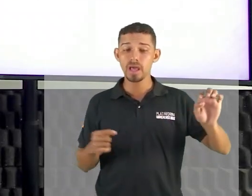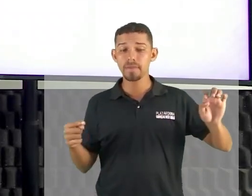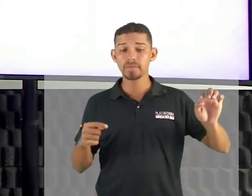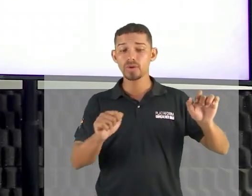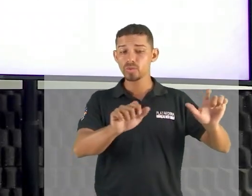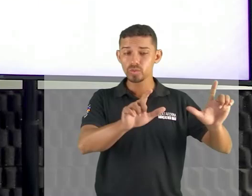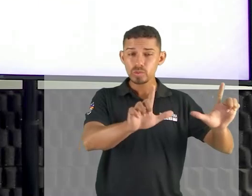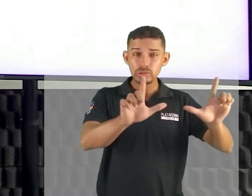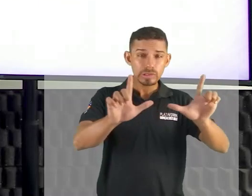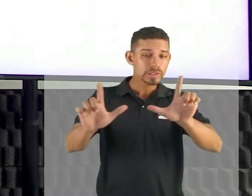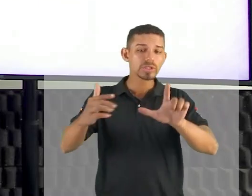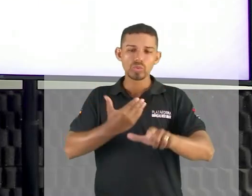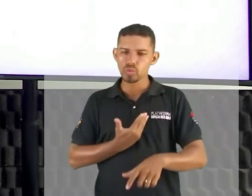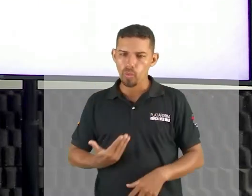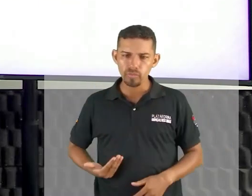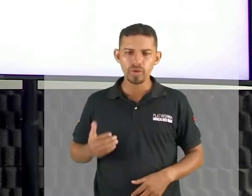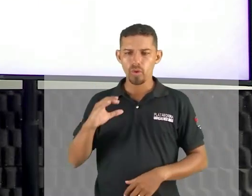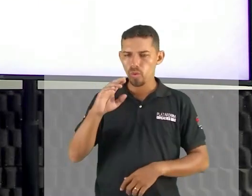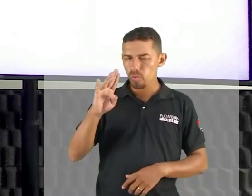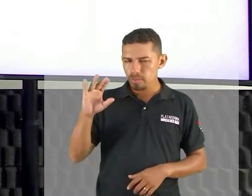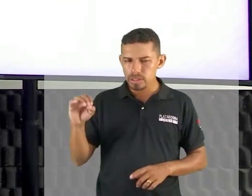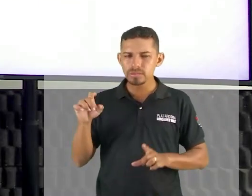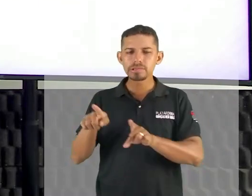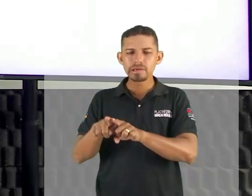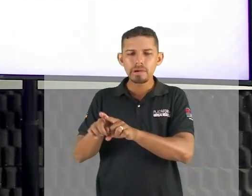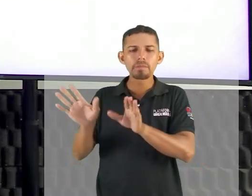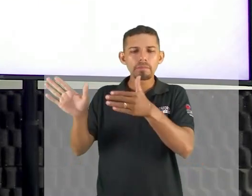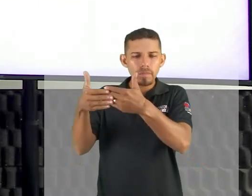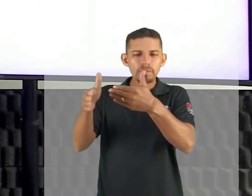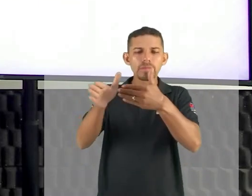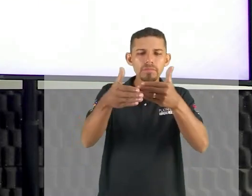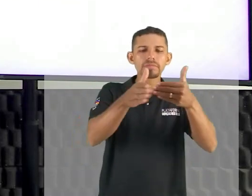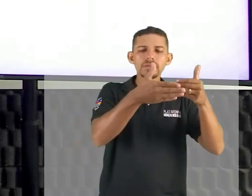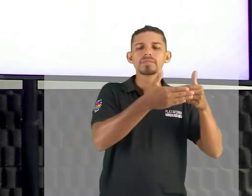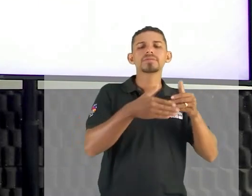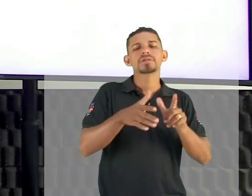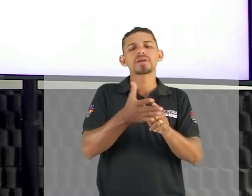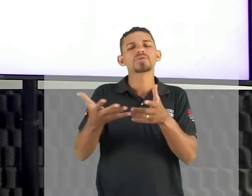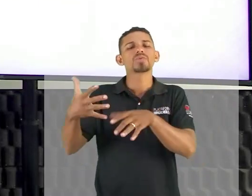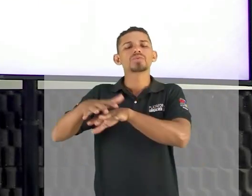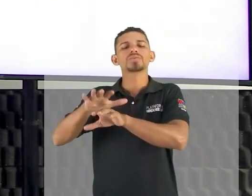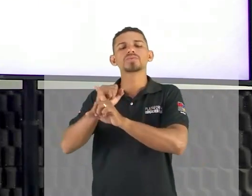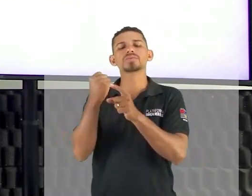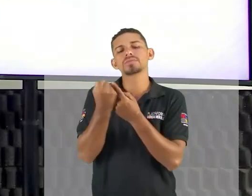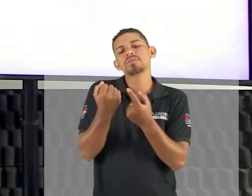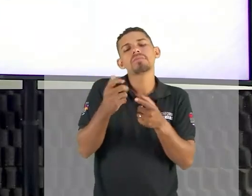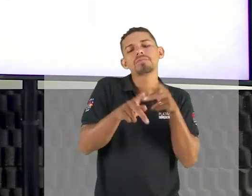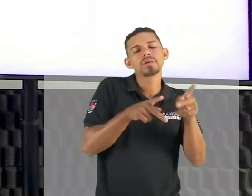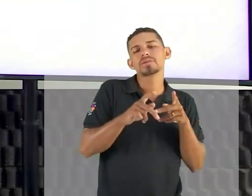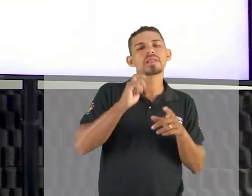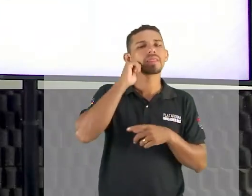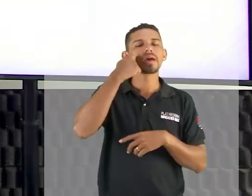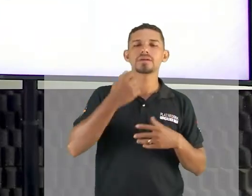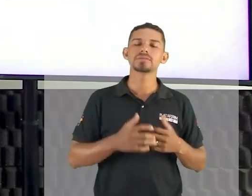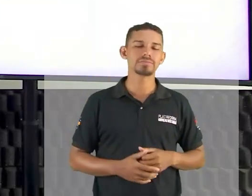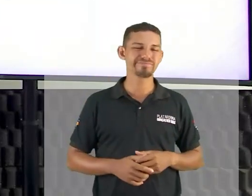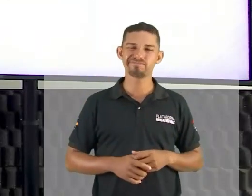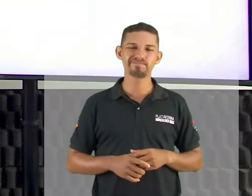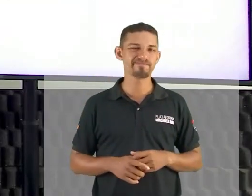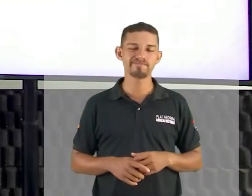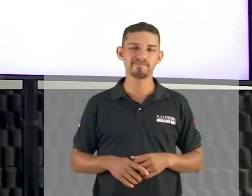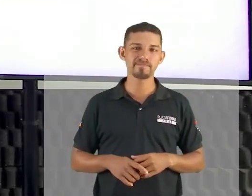quadros governamentais em Cuba estiveram fechados aos processos de inclusão social da população negra. É uma alternativa também que não